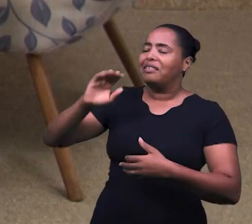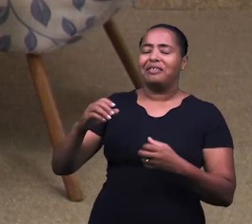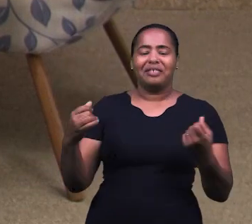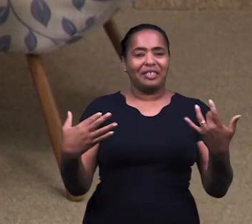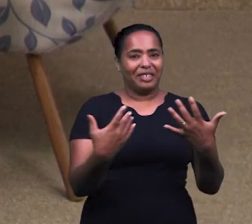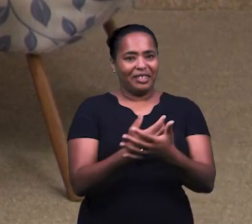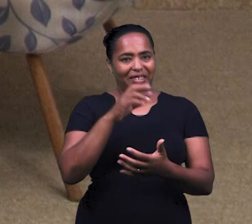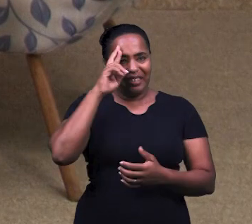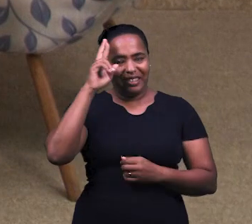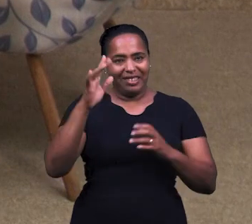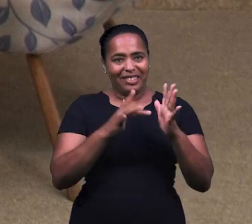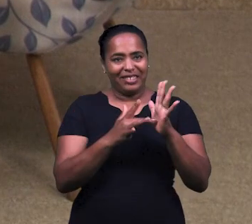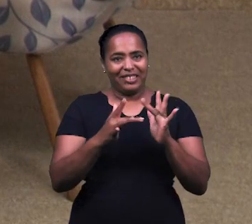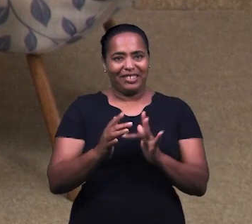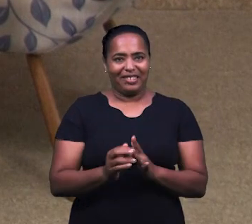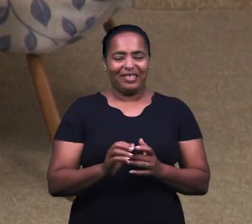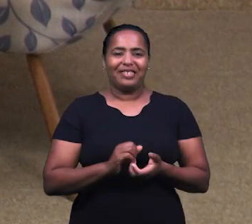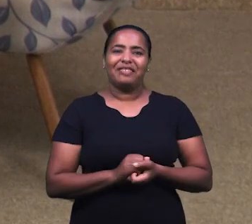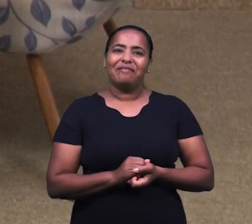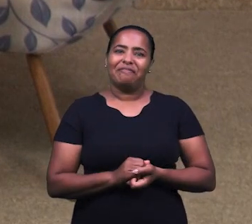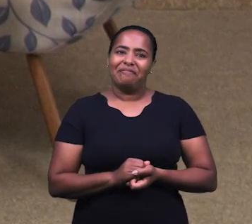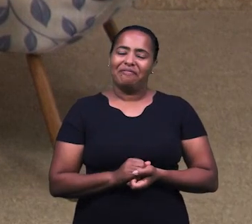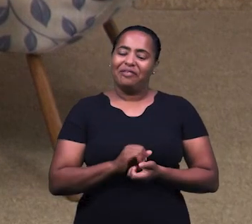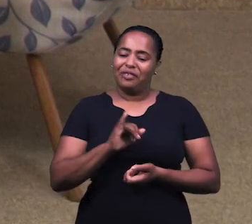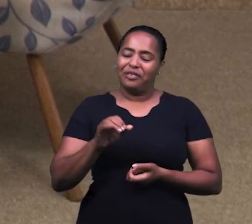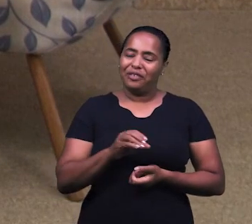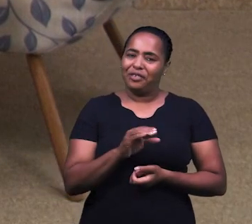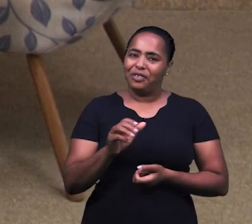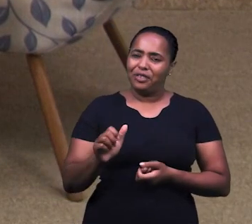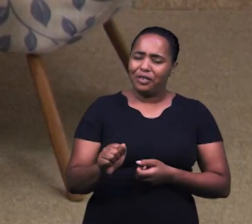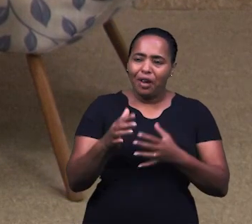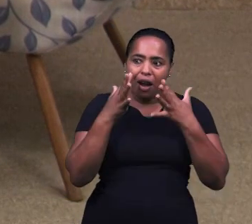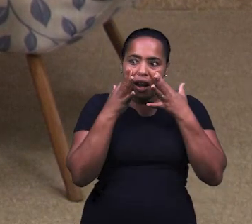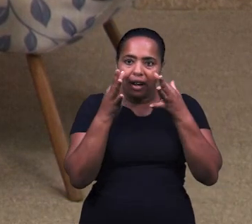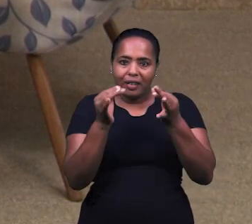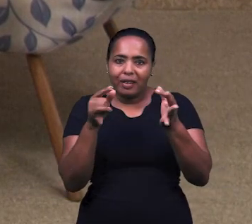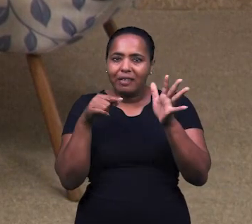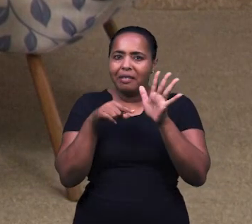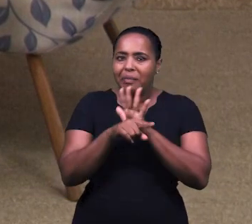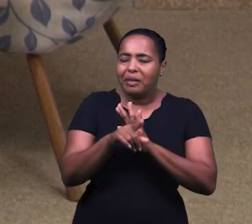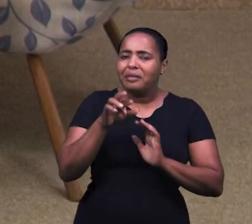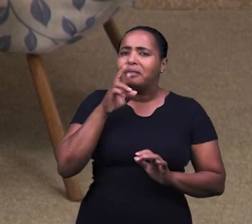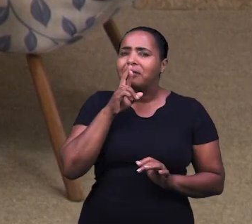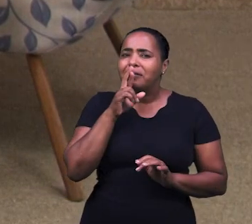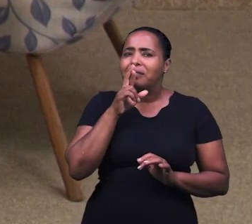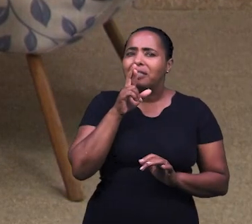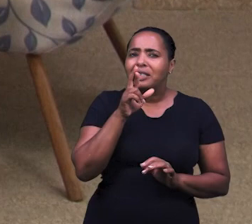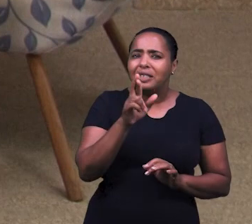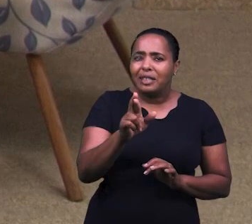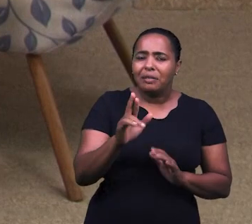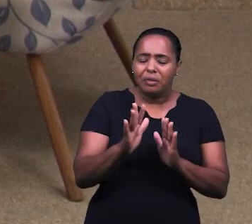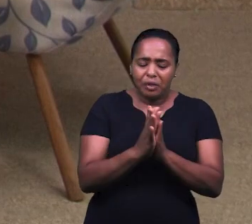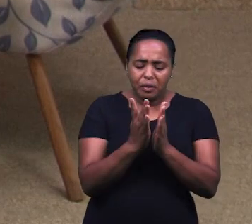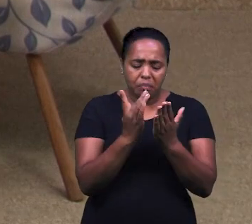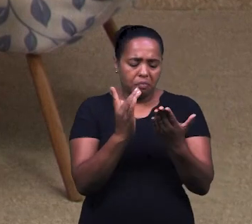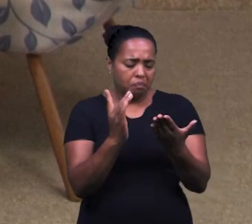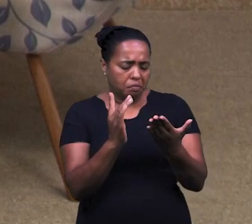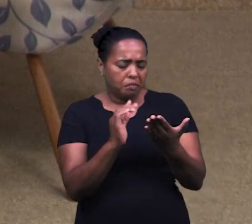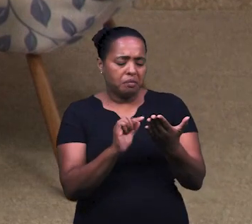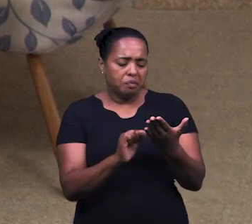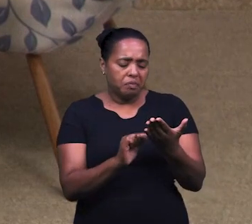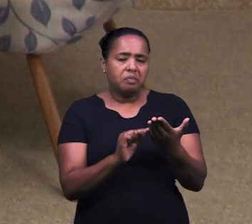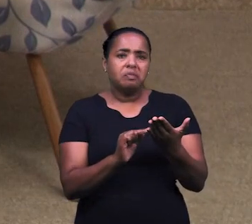aqui. Glória a Jesus. E o João Henrique, atento à pergunta, e respondeu lendo a